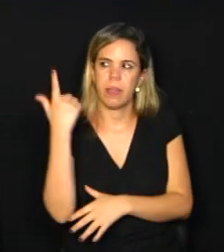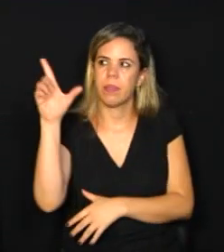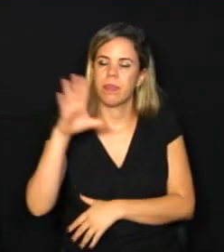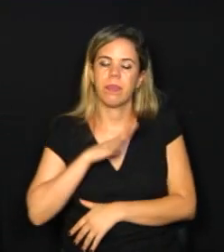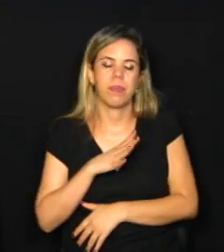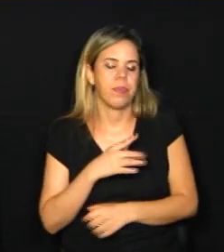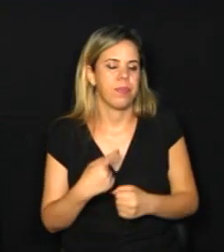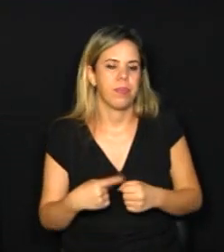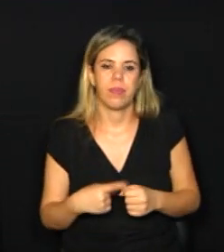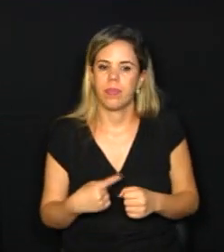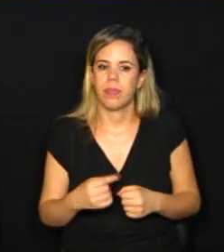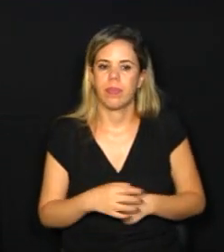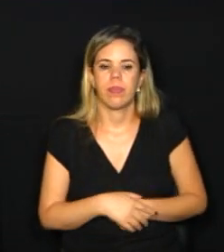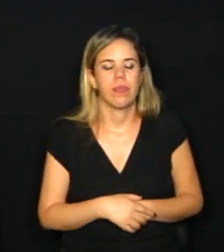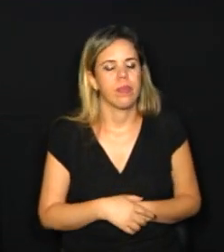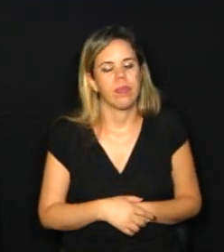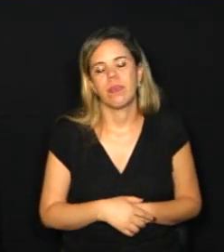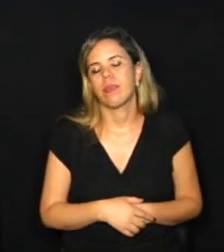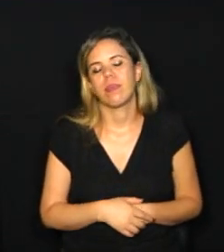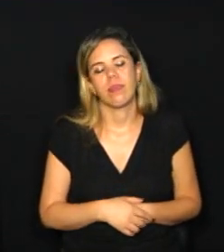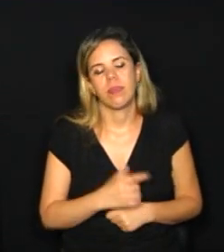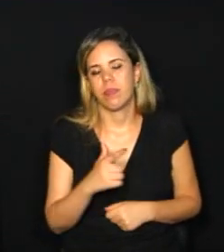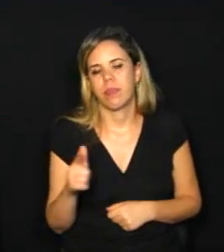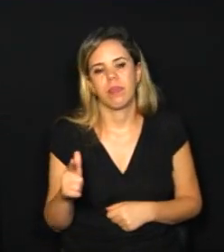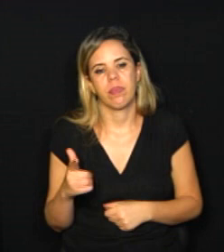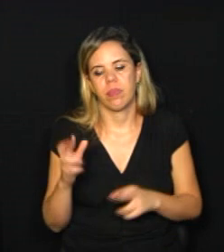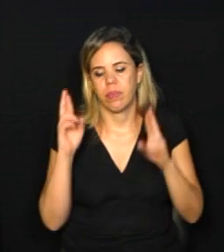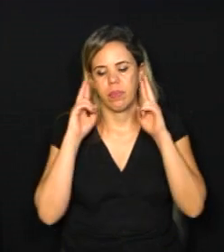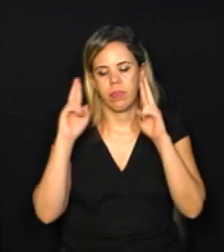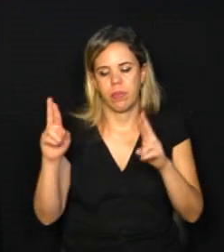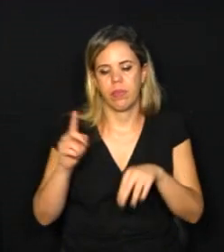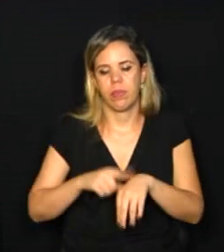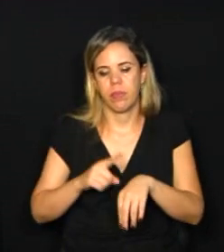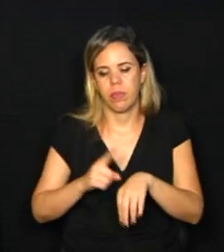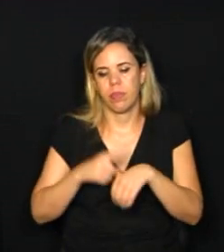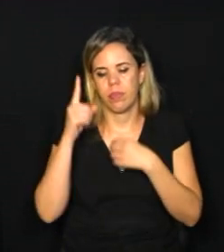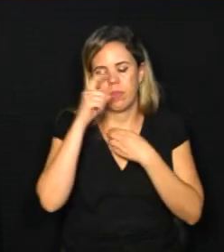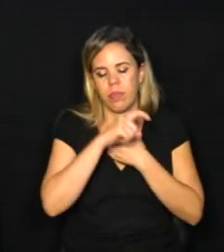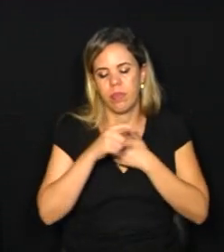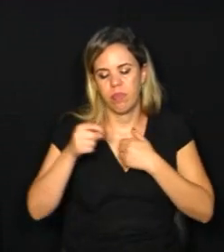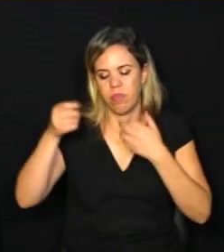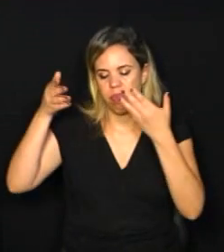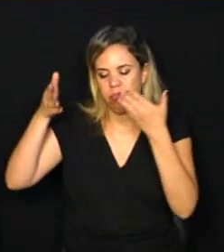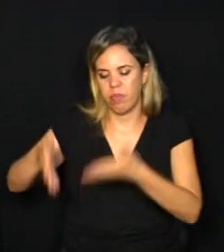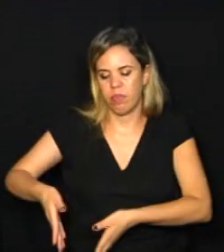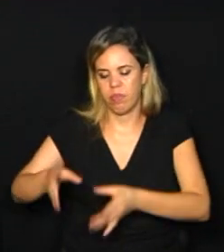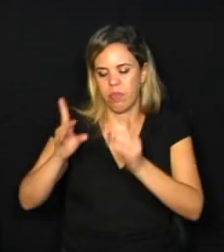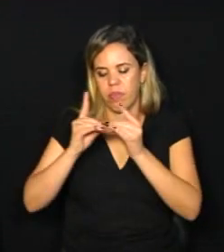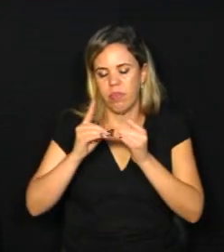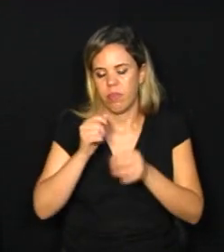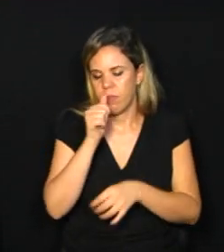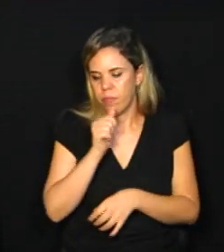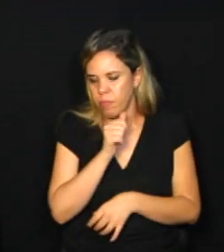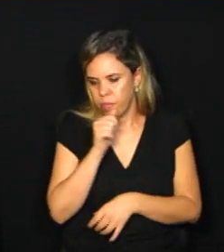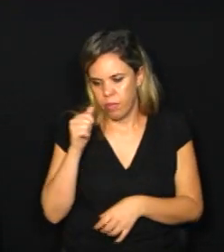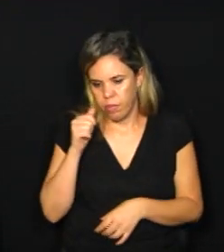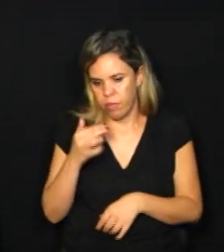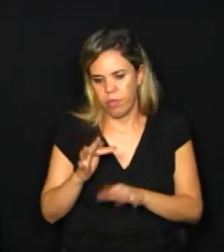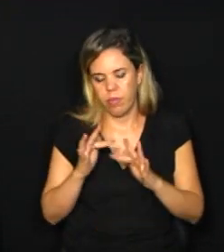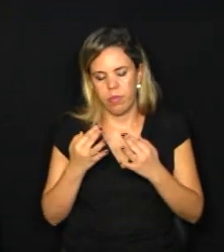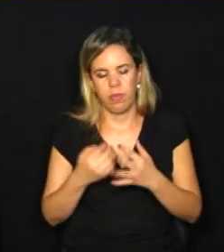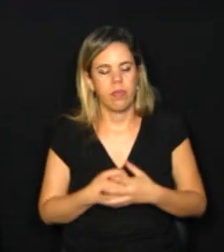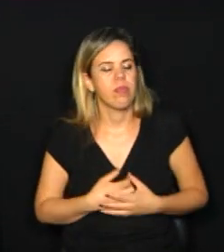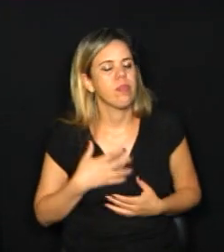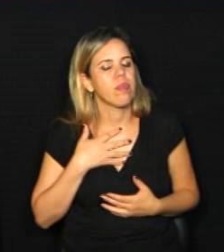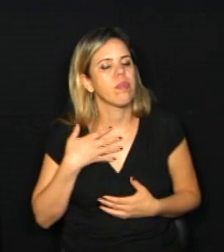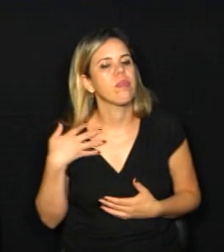outros municípios, de não ter uma dignidade ali naquele momento de luto da família, né?